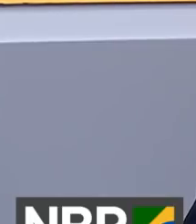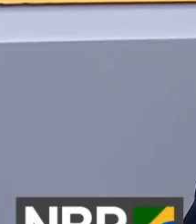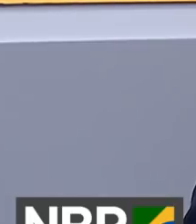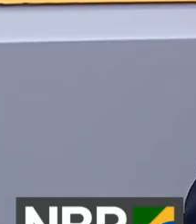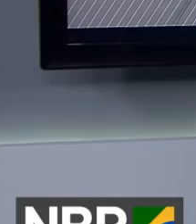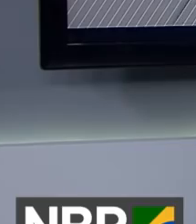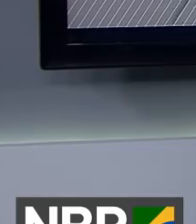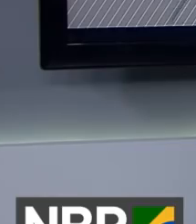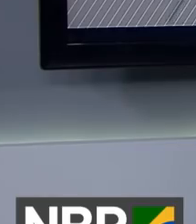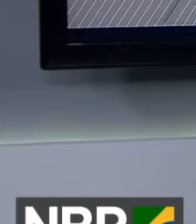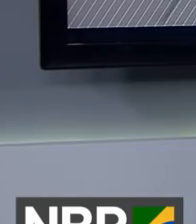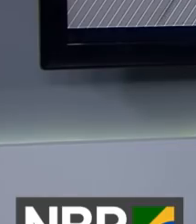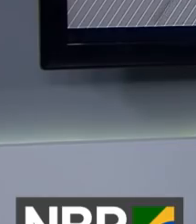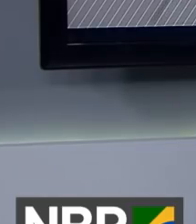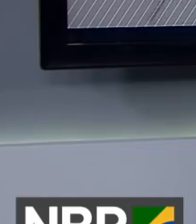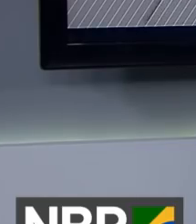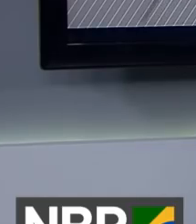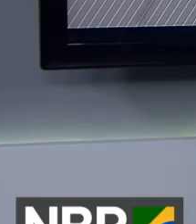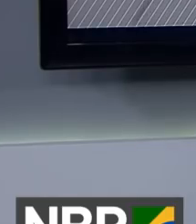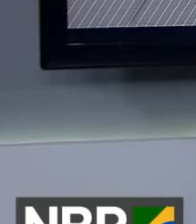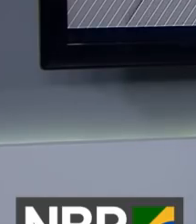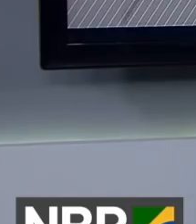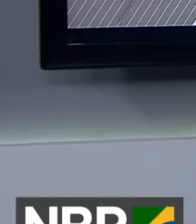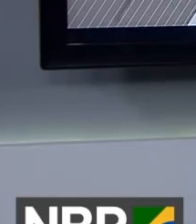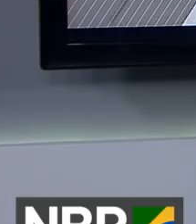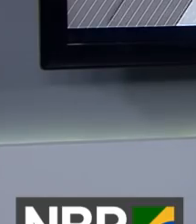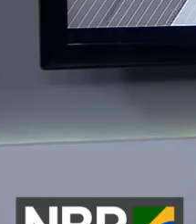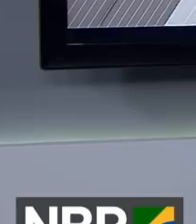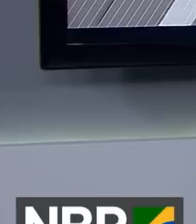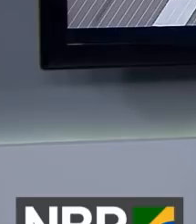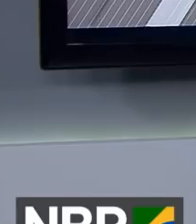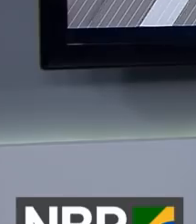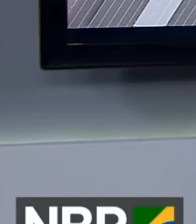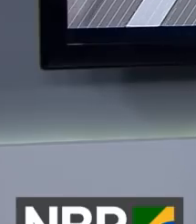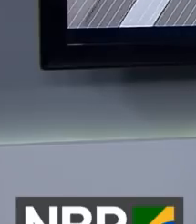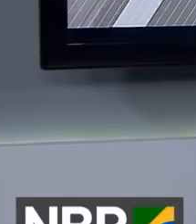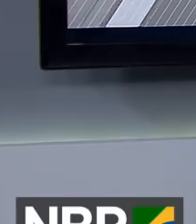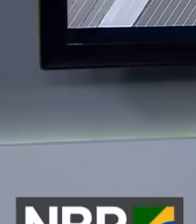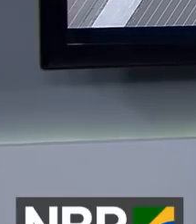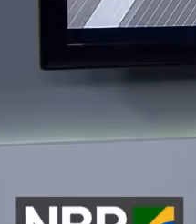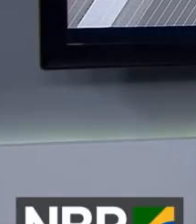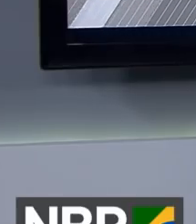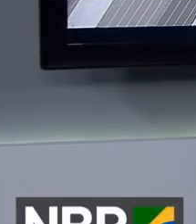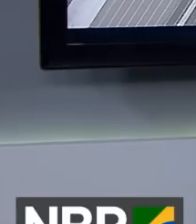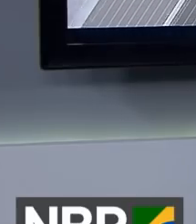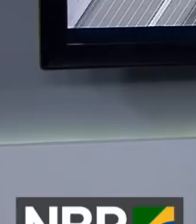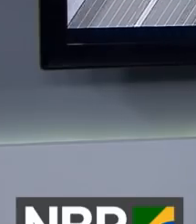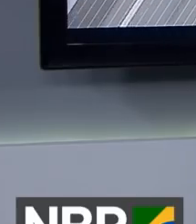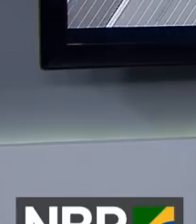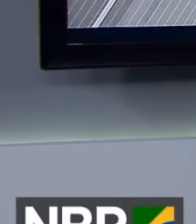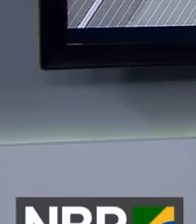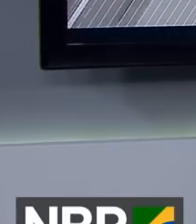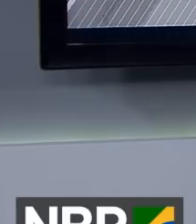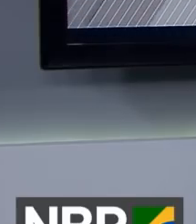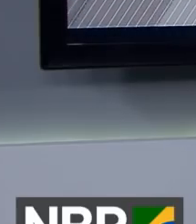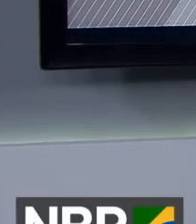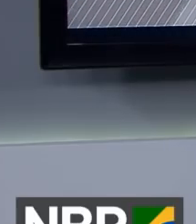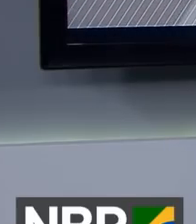país. Nós ficamos por aqui, mas podemos voltar a qualquer momento com outras informações. Continue